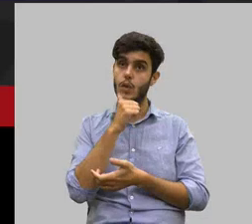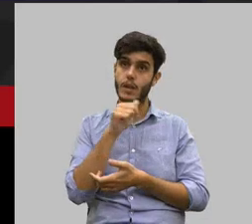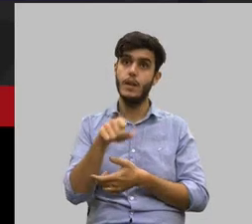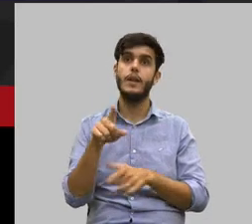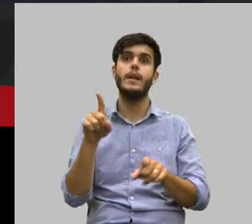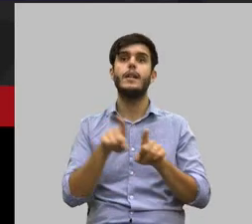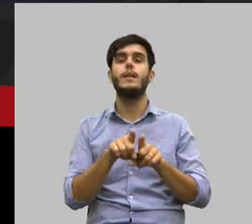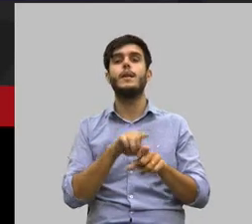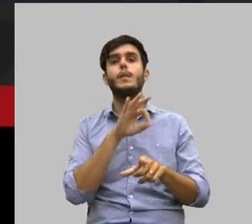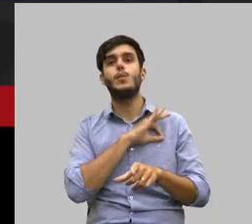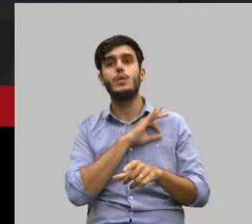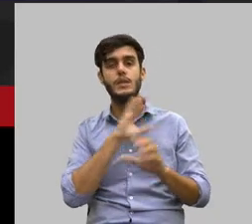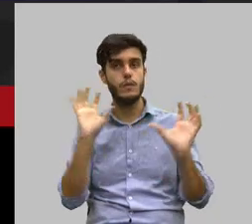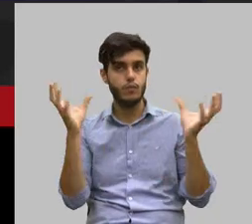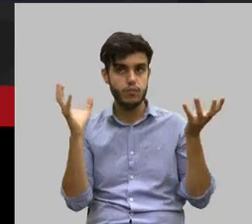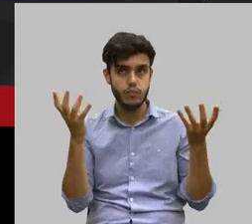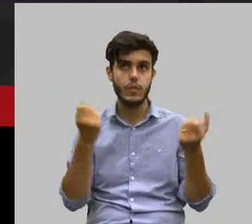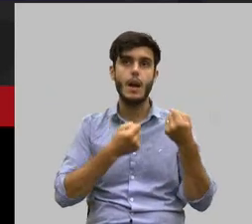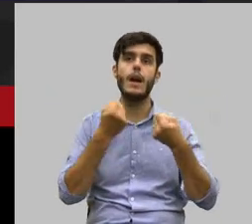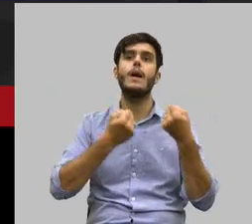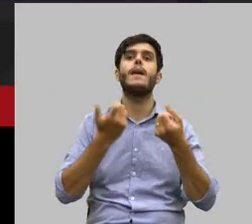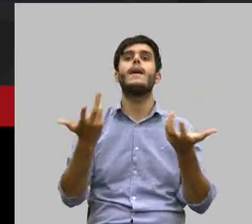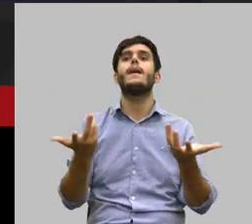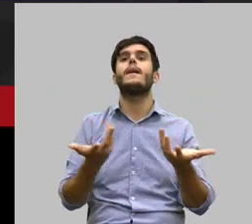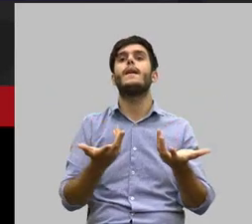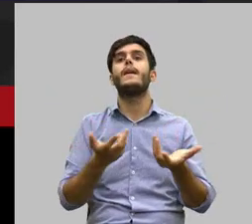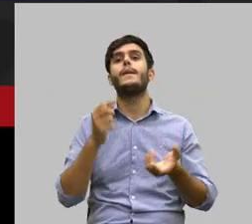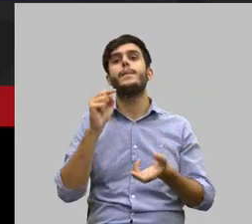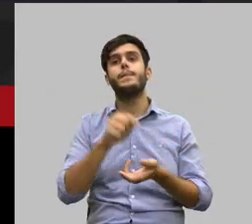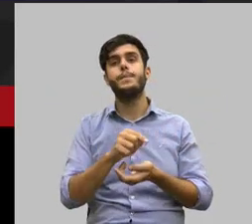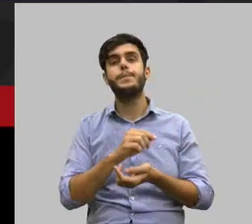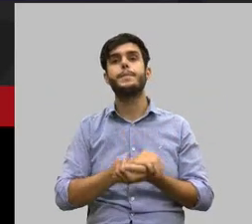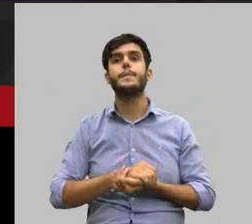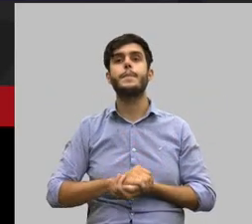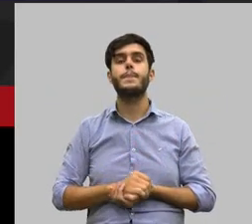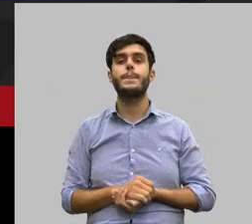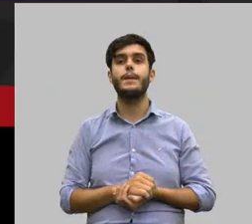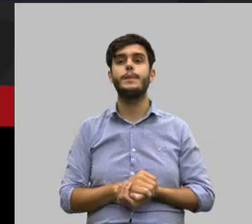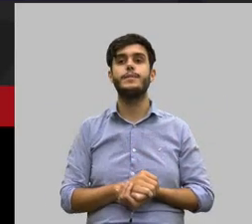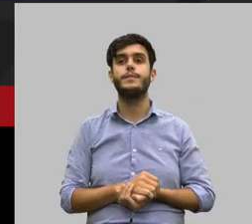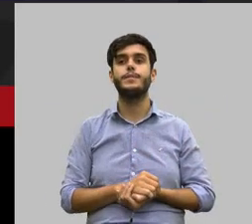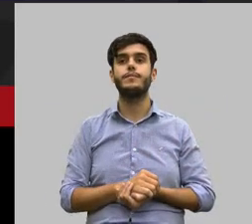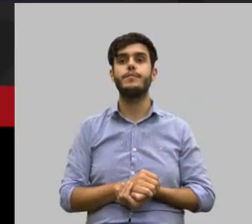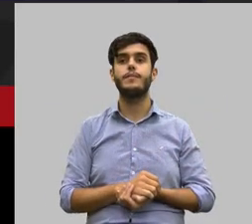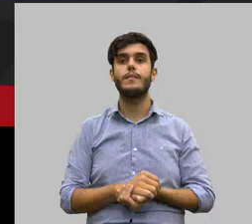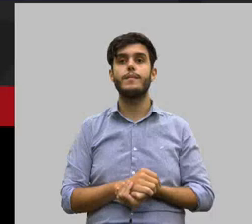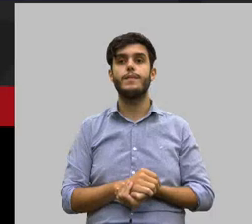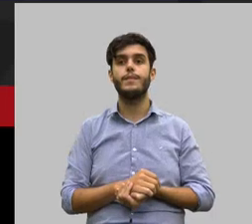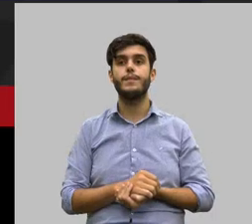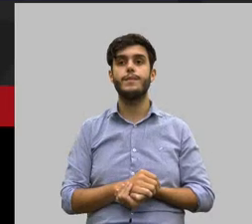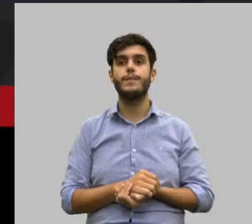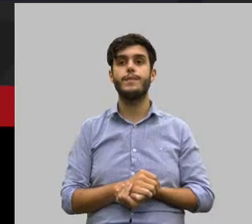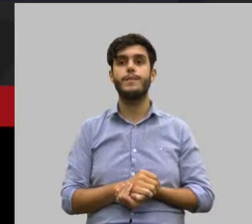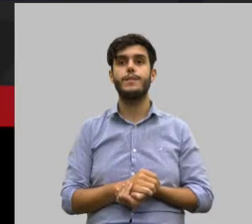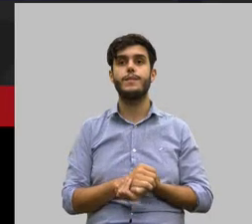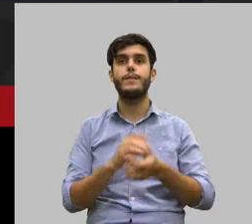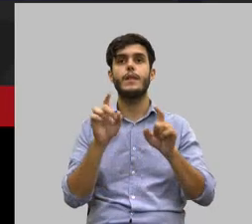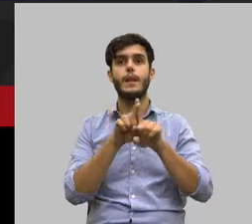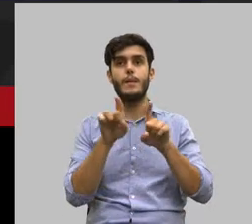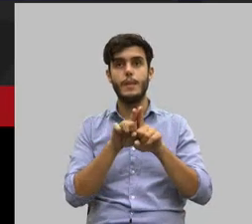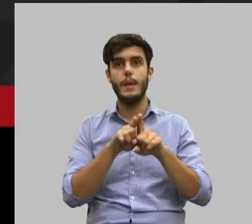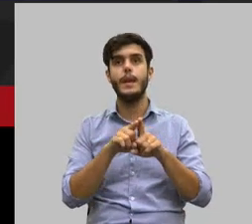viaturas policiais para uso exclusivo pelas deans e também eh para aquisição de equipamentos